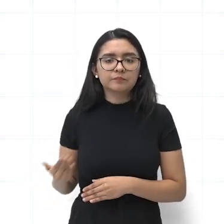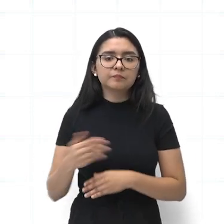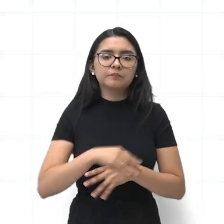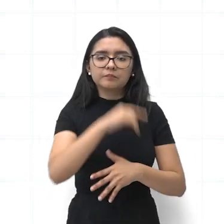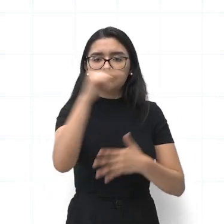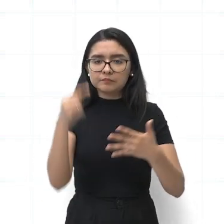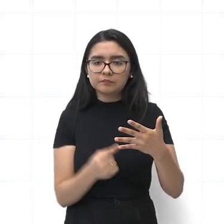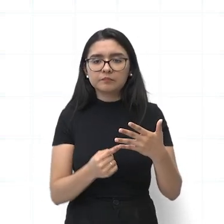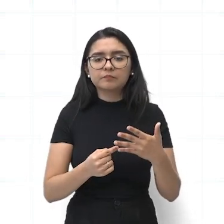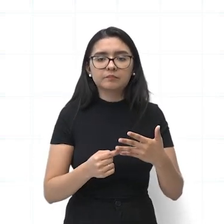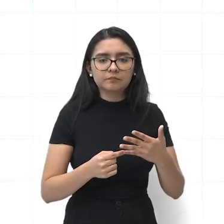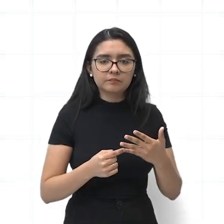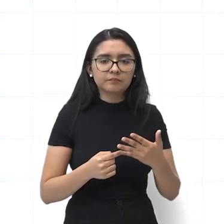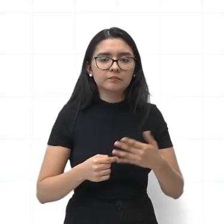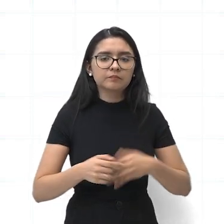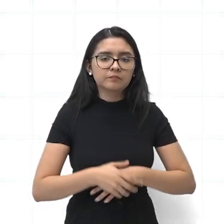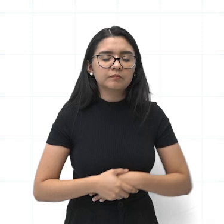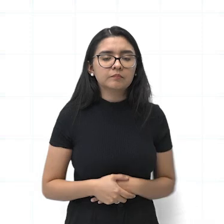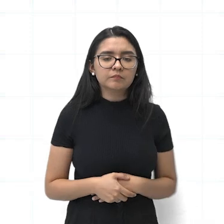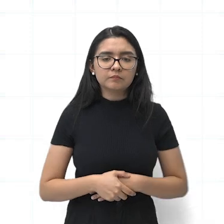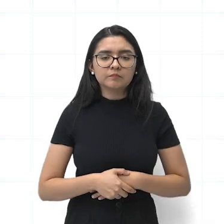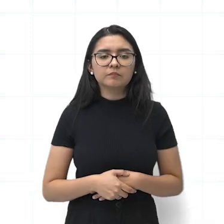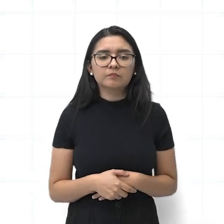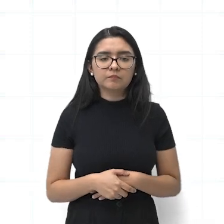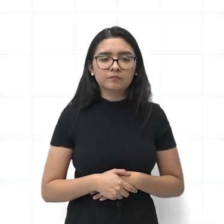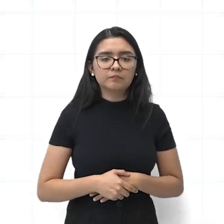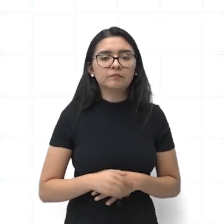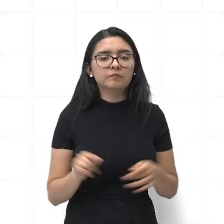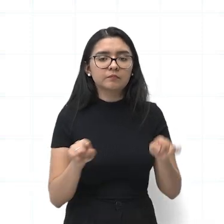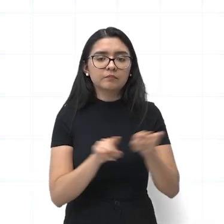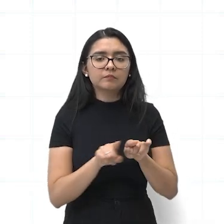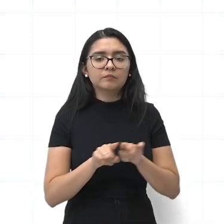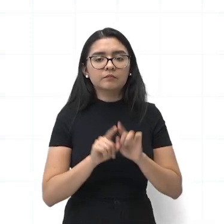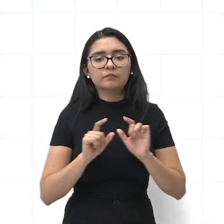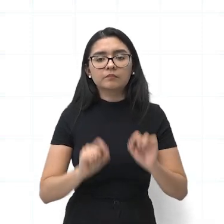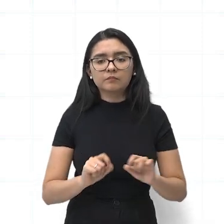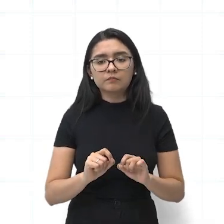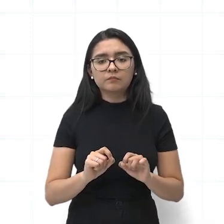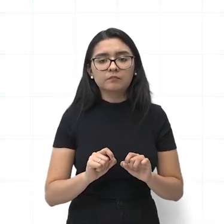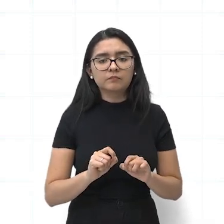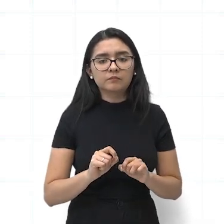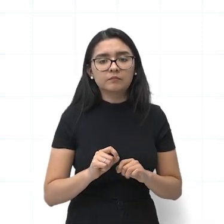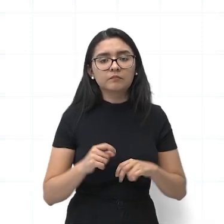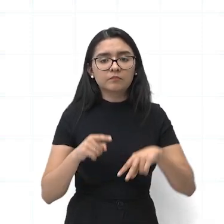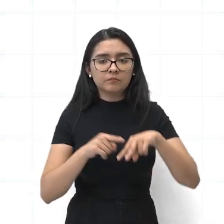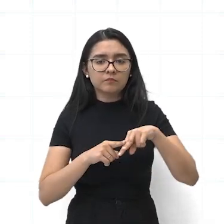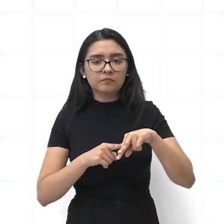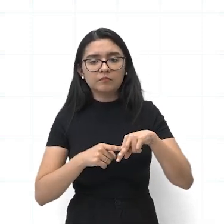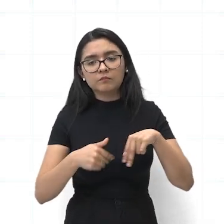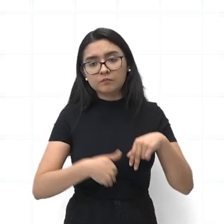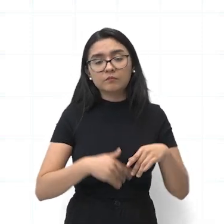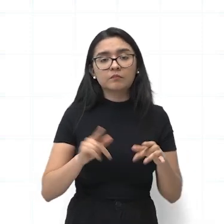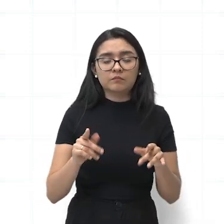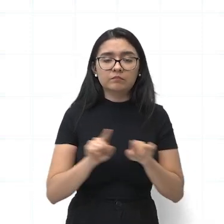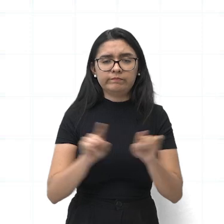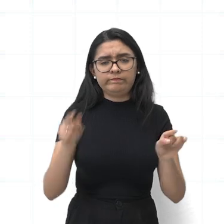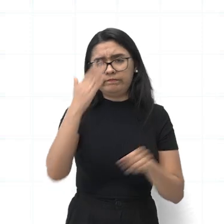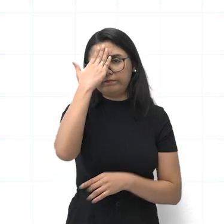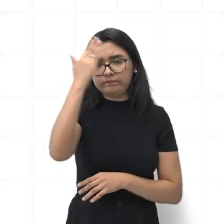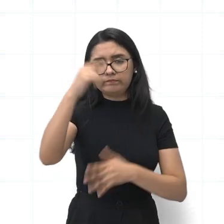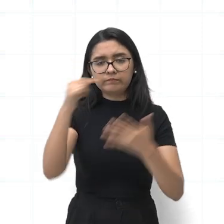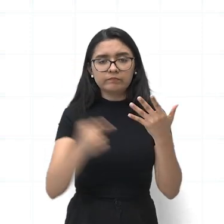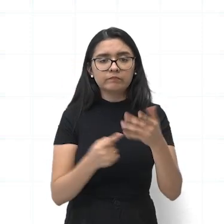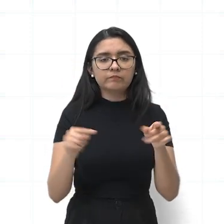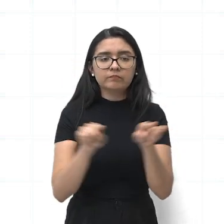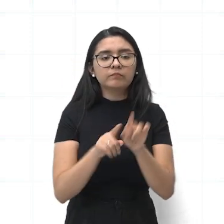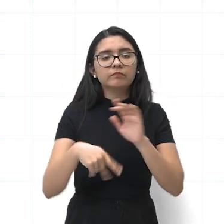a montada, o mata-leão, a chave de braço, mais conhecida aí como arm lock, e o joelho na barriga. São golpes bem famosos,